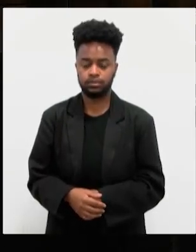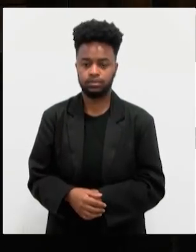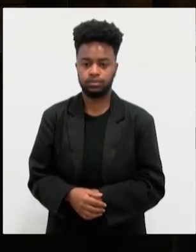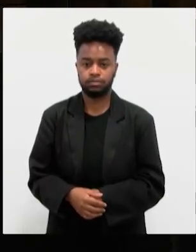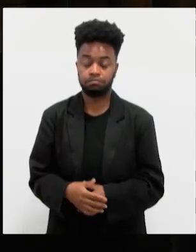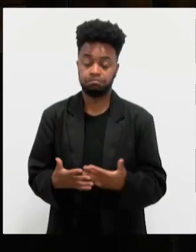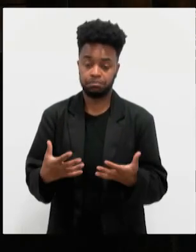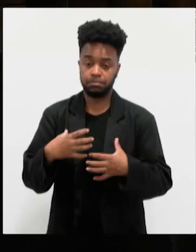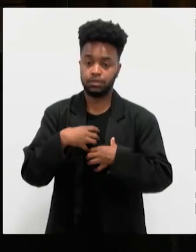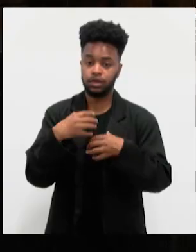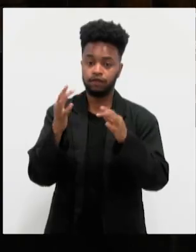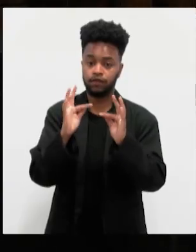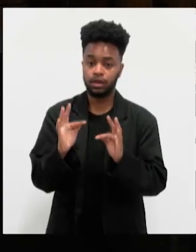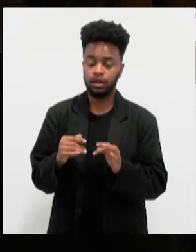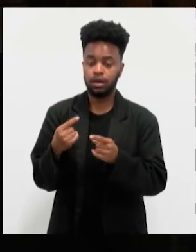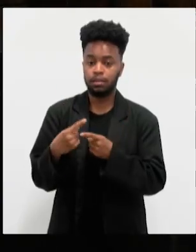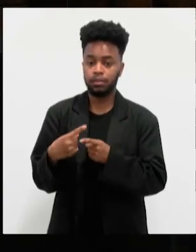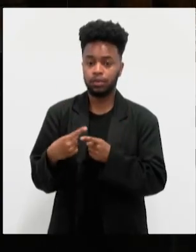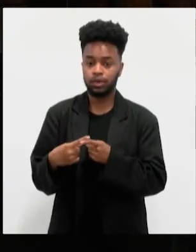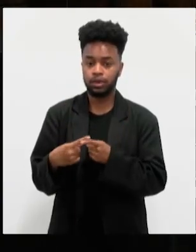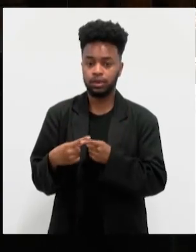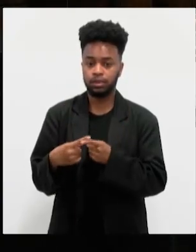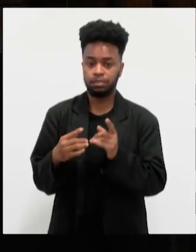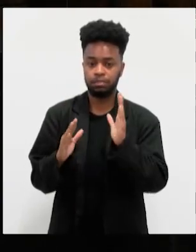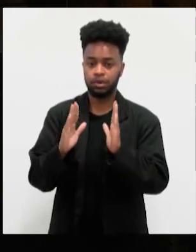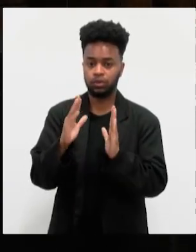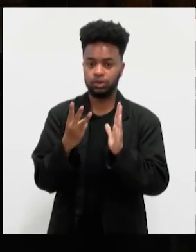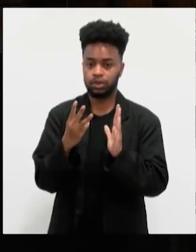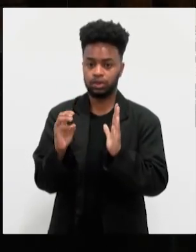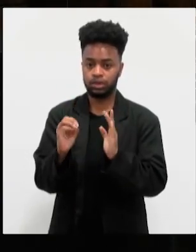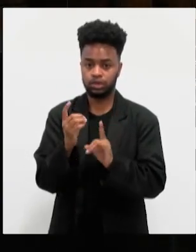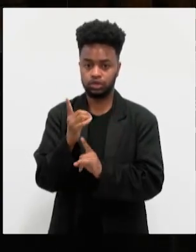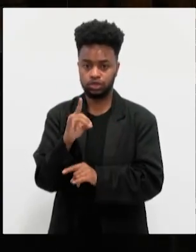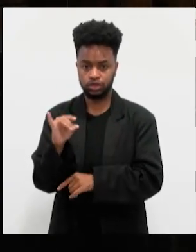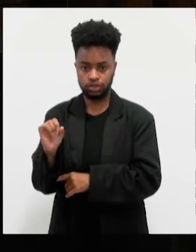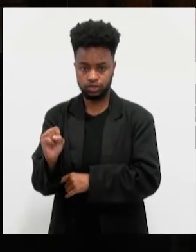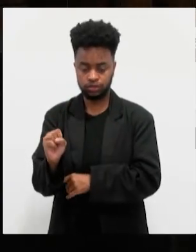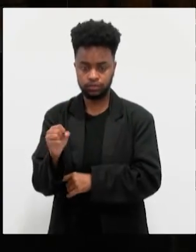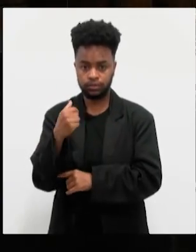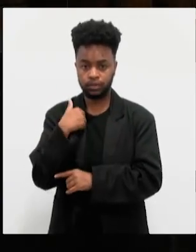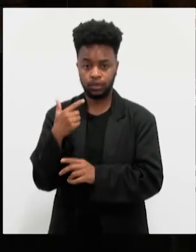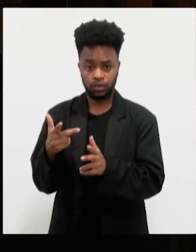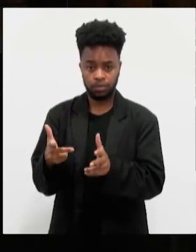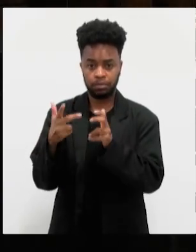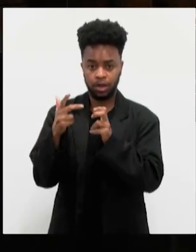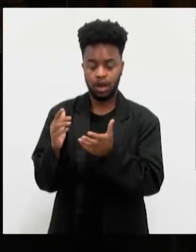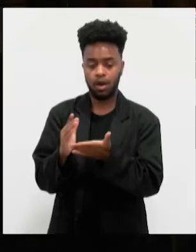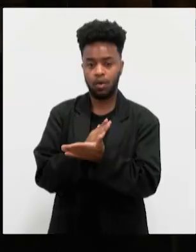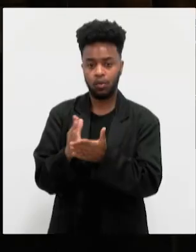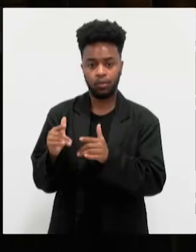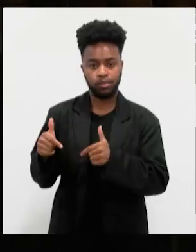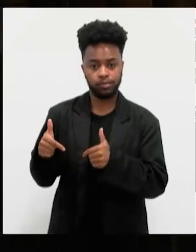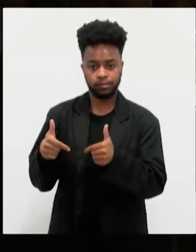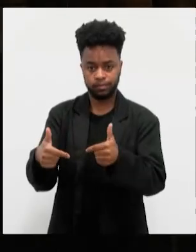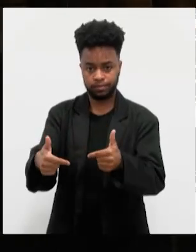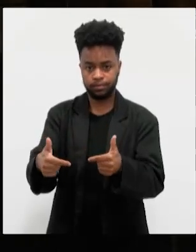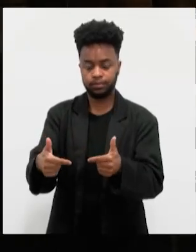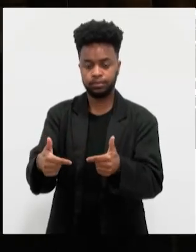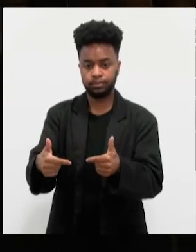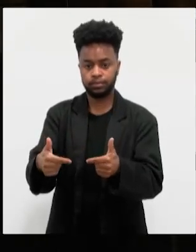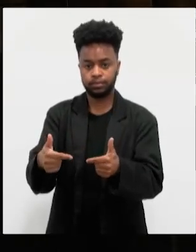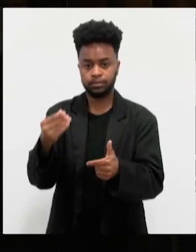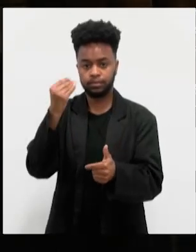Felizmente, nos últimos 30 dias, eu tenho visto algumas operações